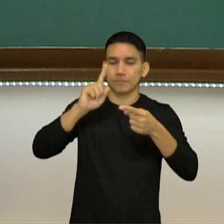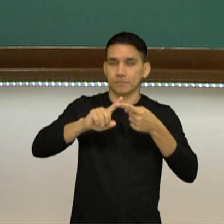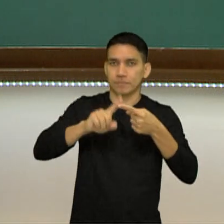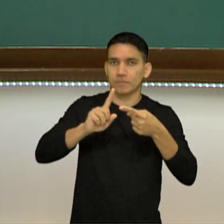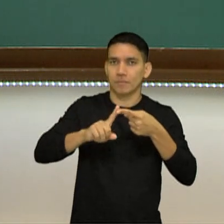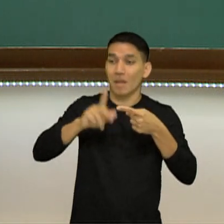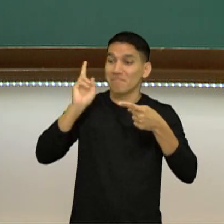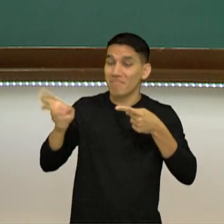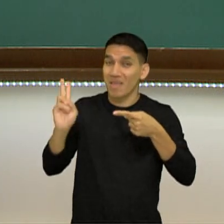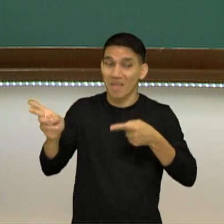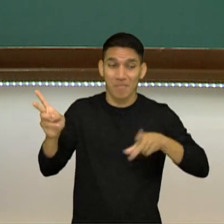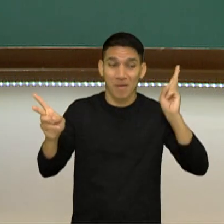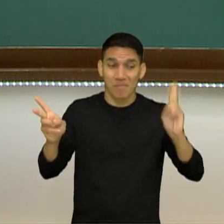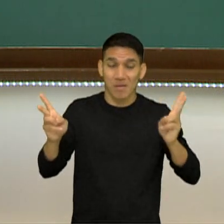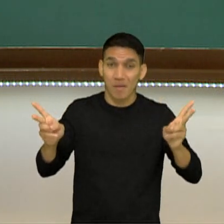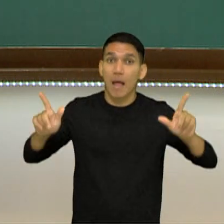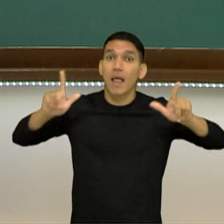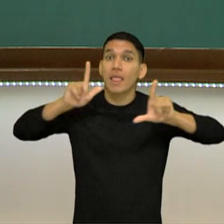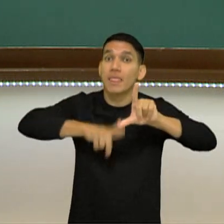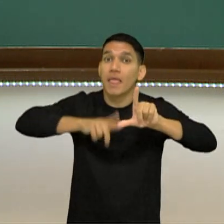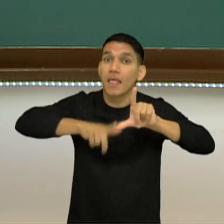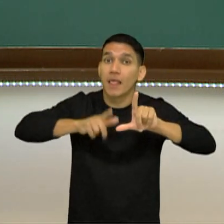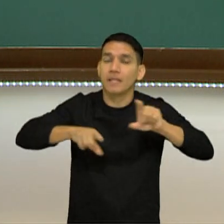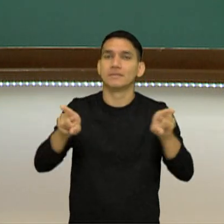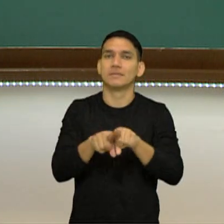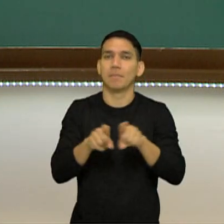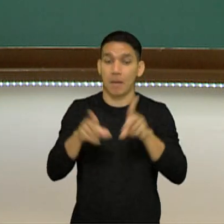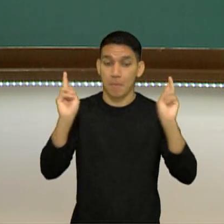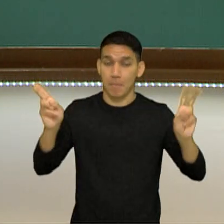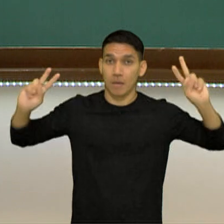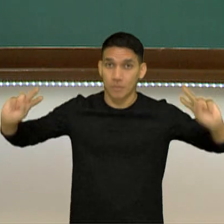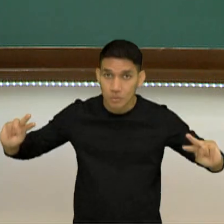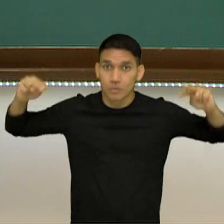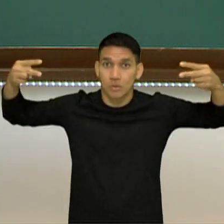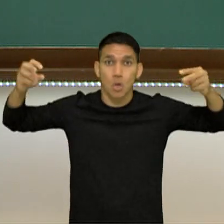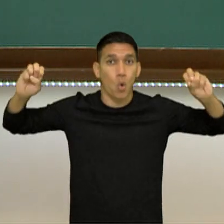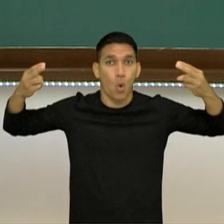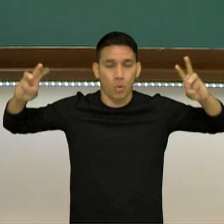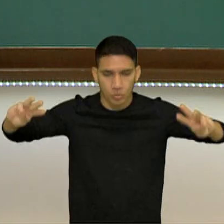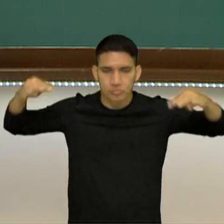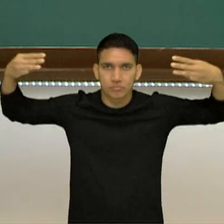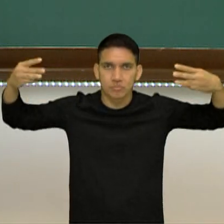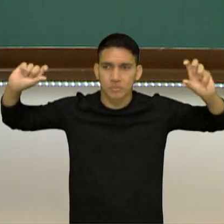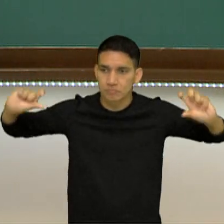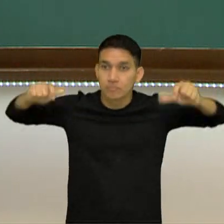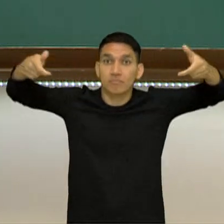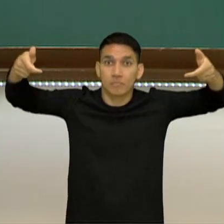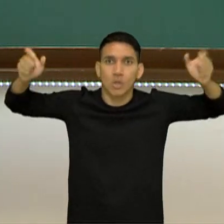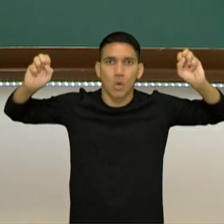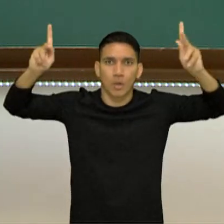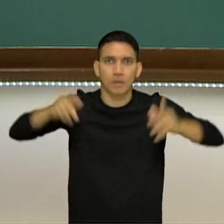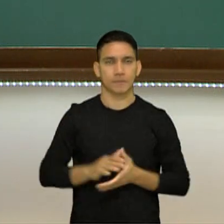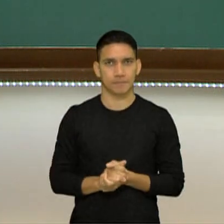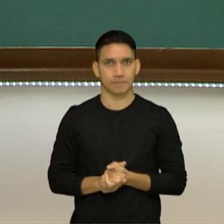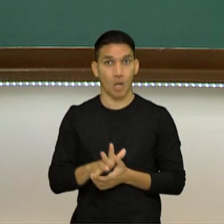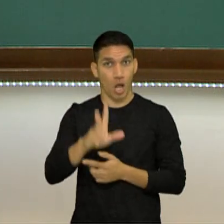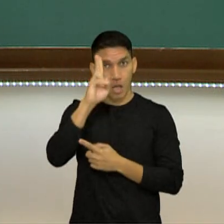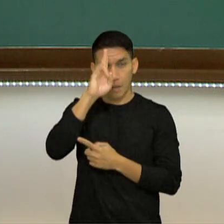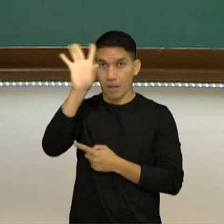Monômios semelhantes, o que são? Quando dois ou mais monômios apresentam a mesma parte literal, eles são